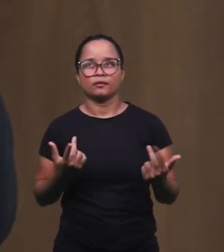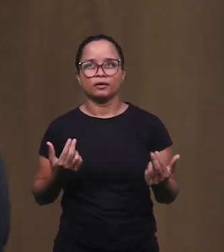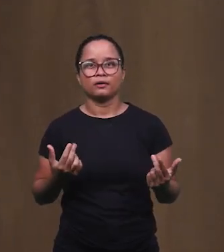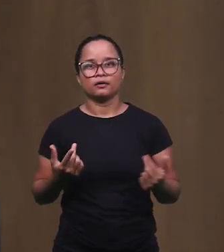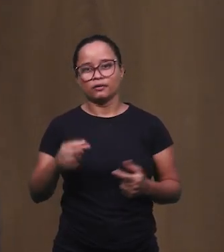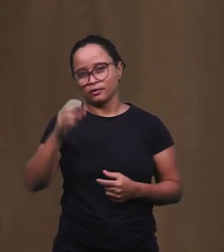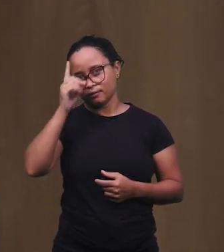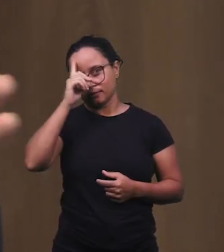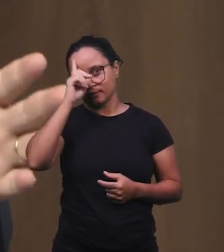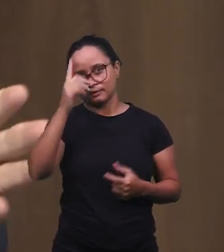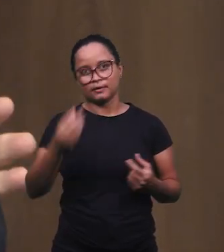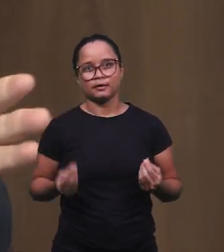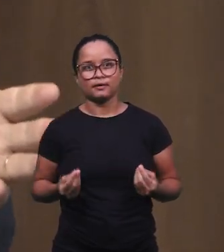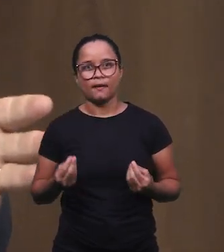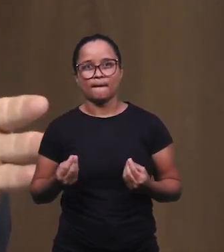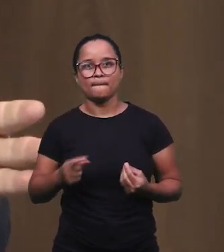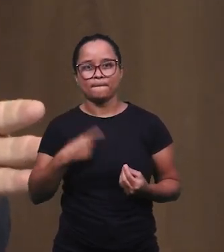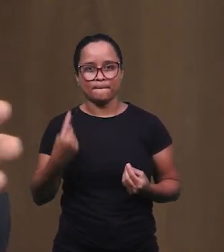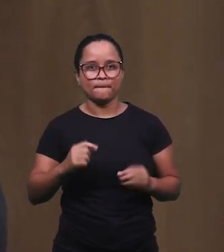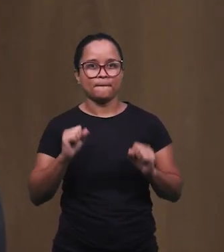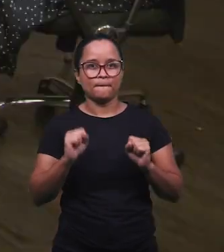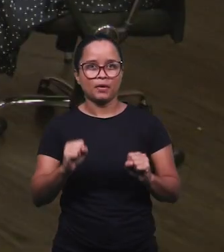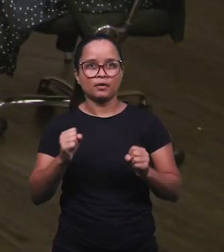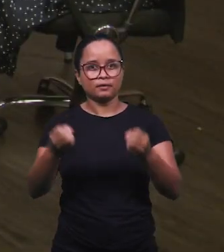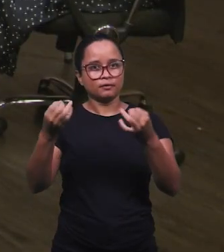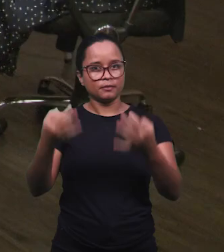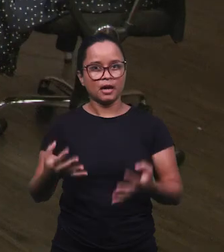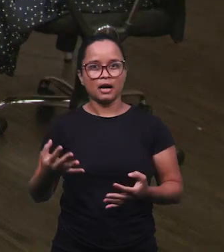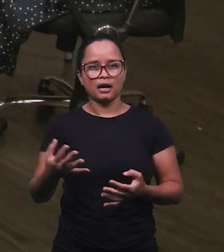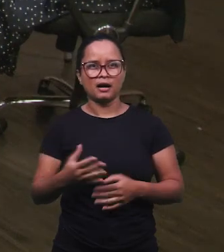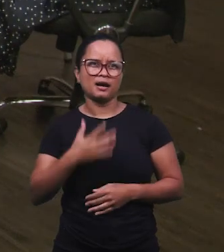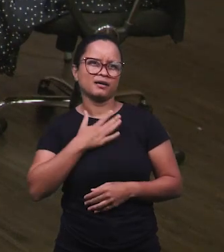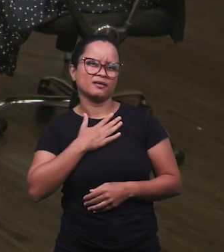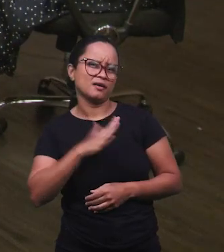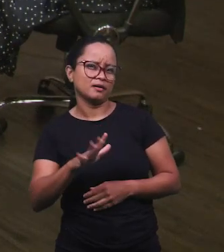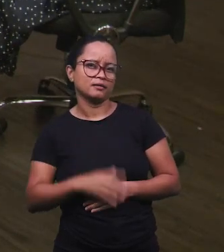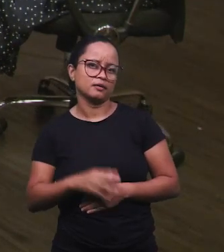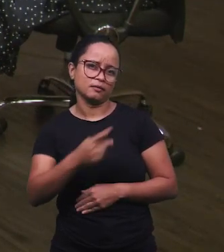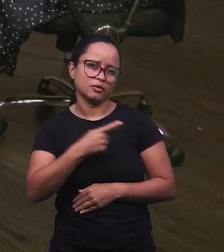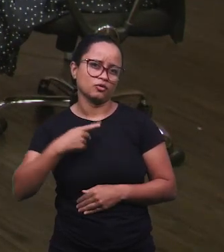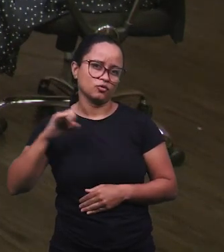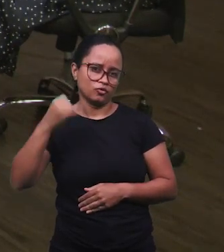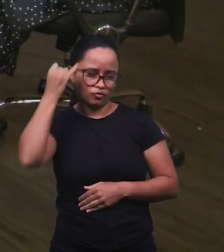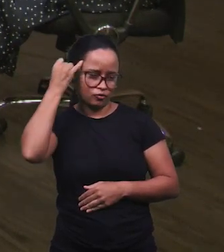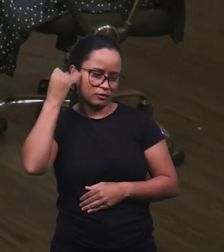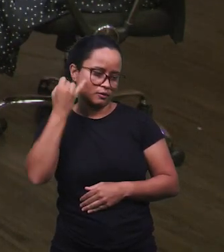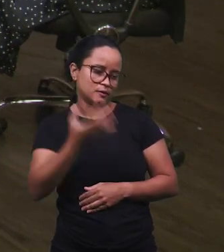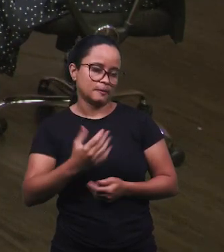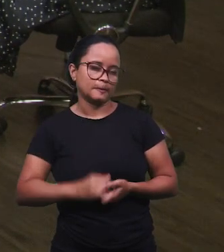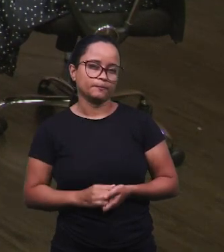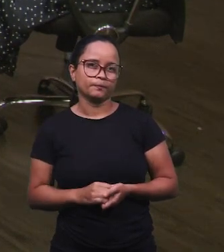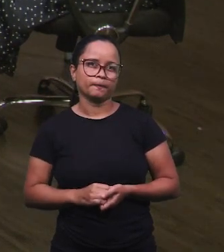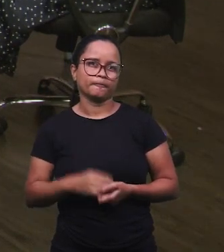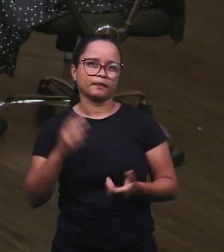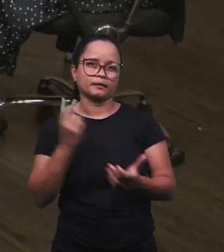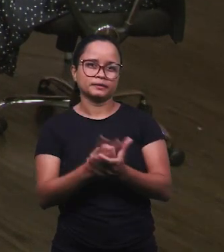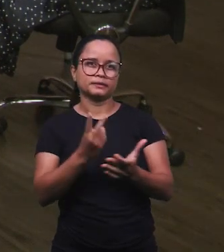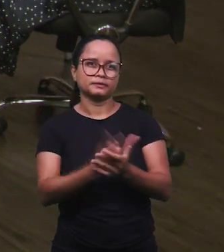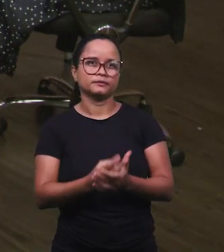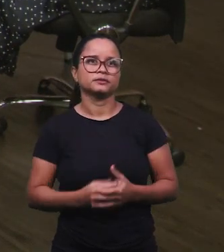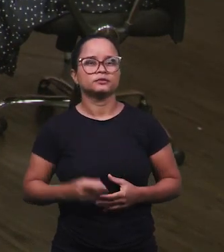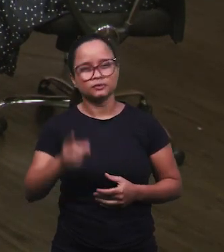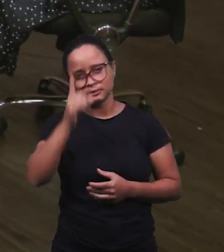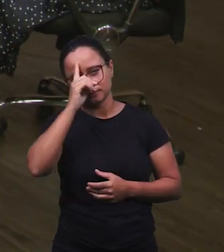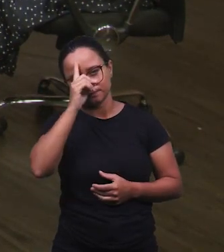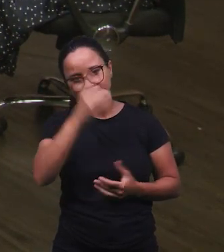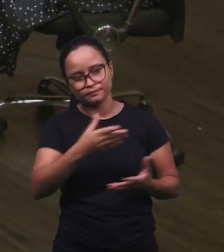coisa todos os dias. Isso aí a gente pode falar de certa forma que ninguém gosta. Se eu chegar assim, pastor Josias, se eu ficar da mesma forma